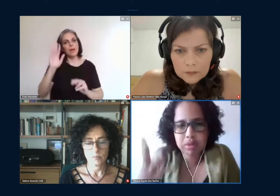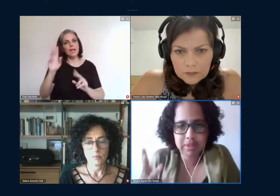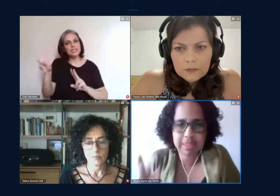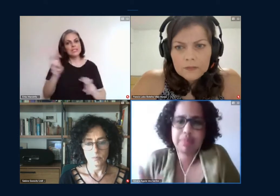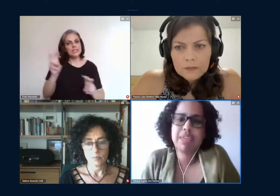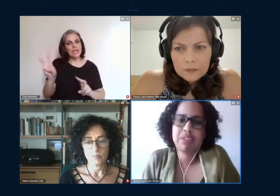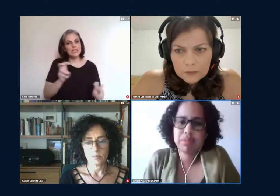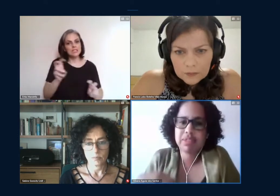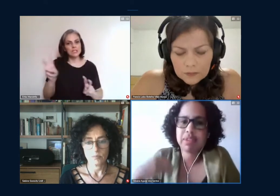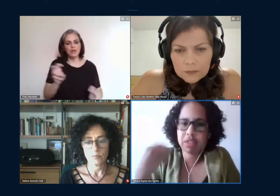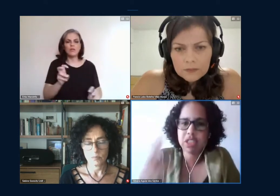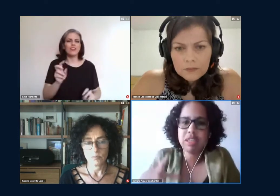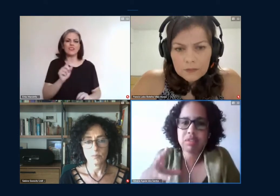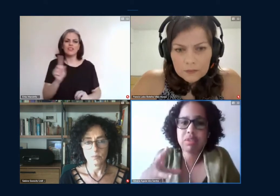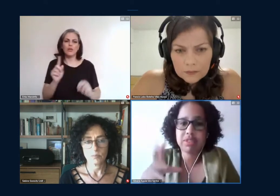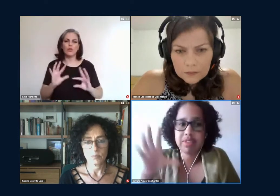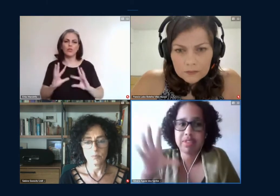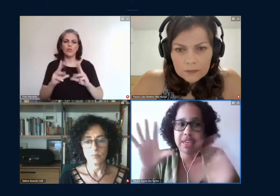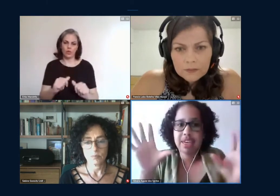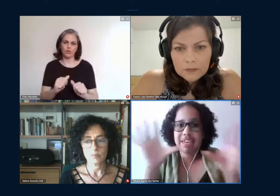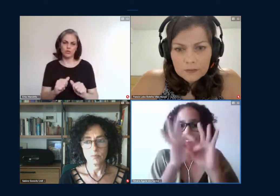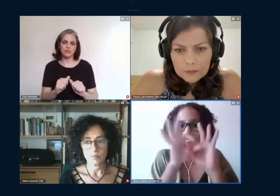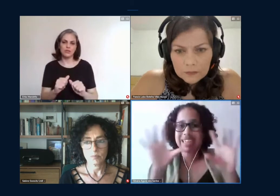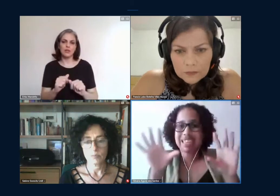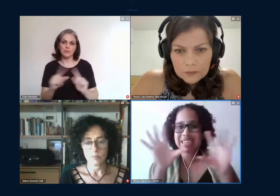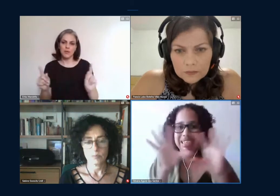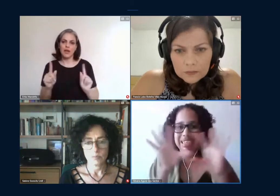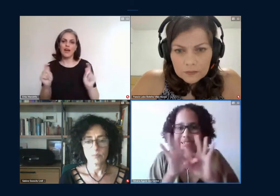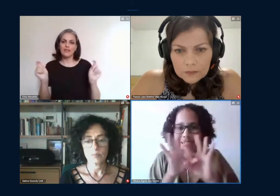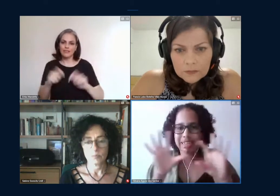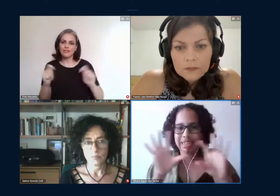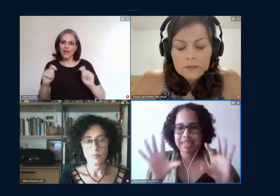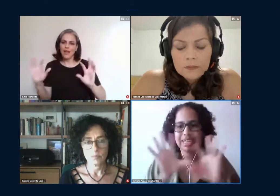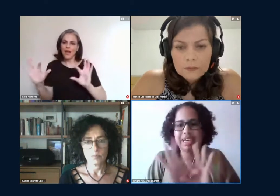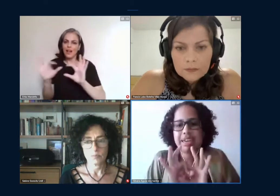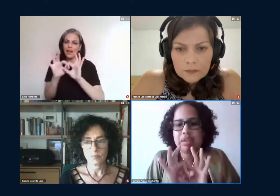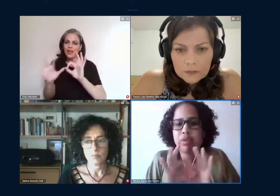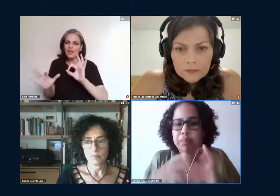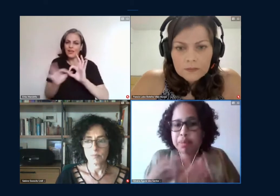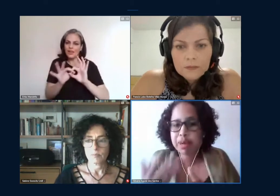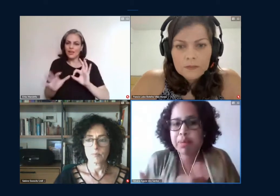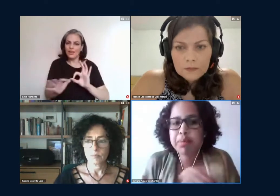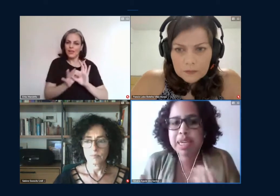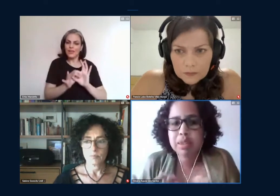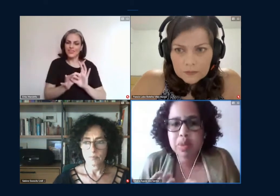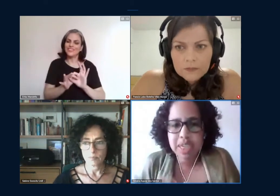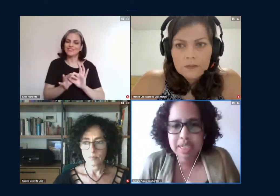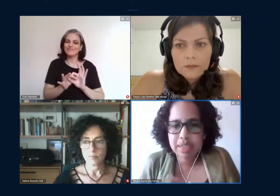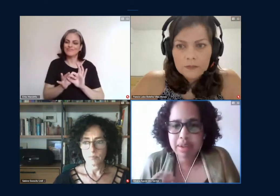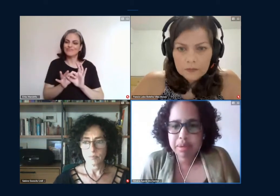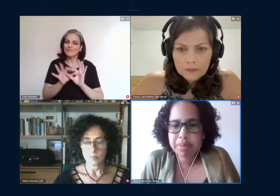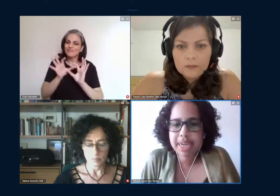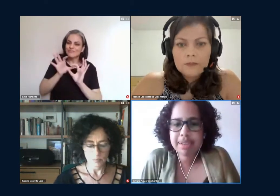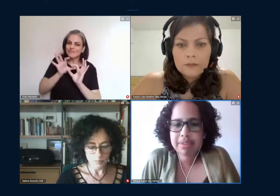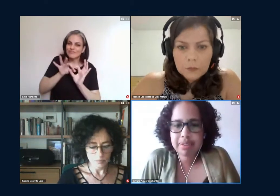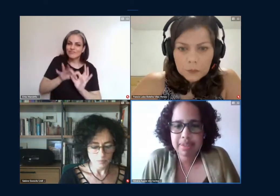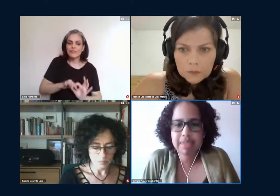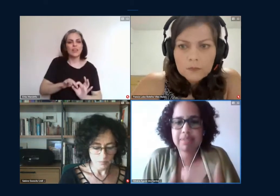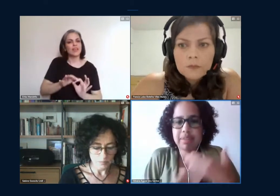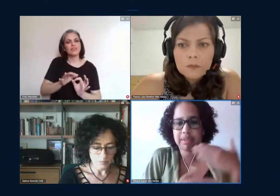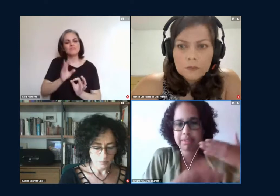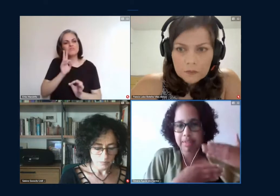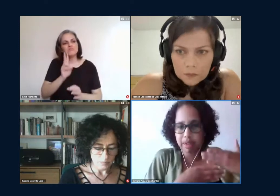todos exatamente, mas eu acho que isso vai fazer esses links que num primeiro momento ele não aparece,